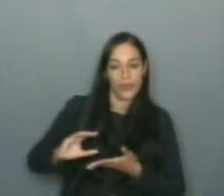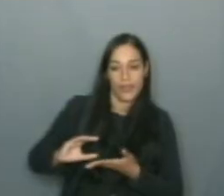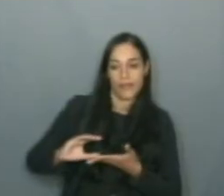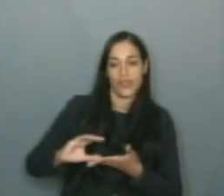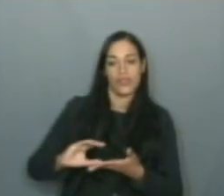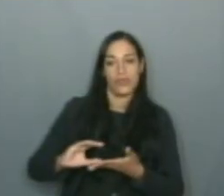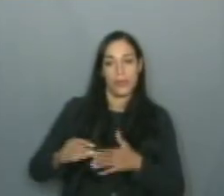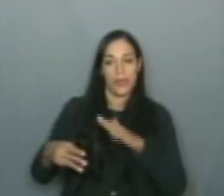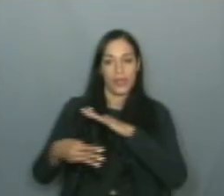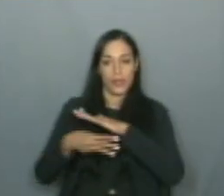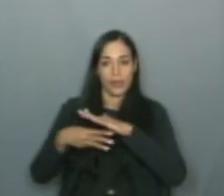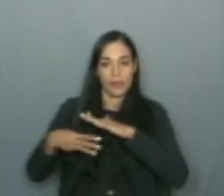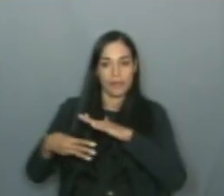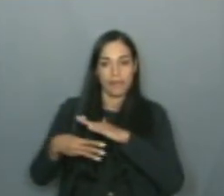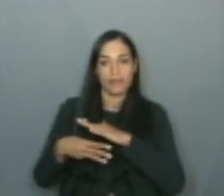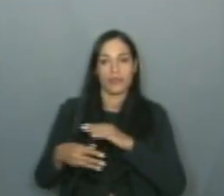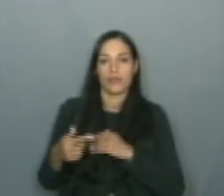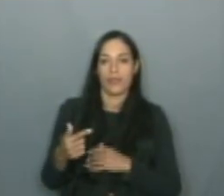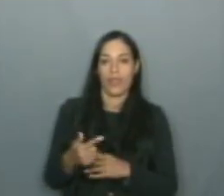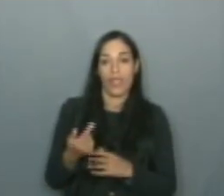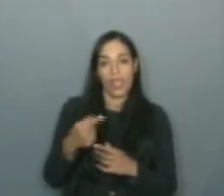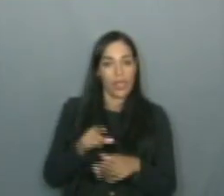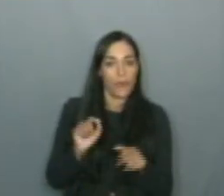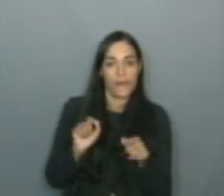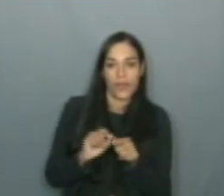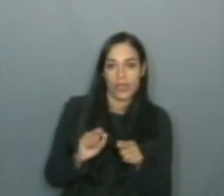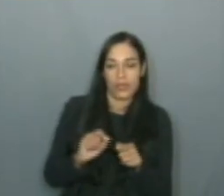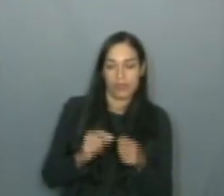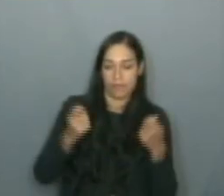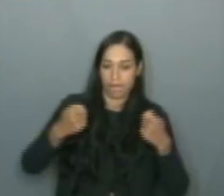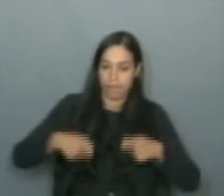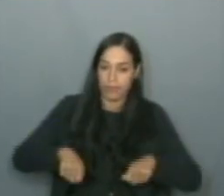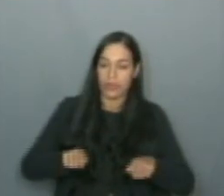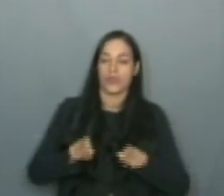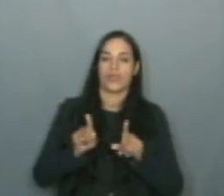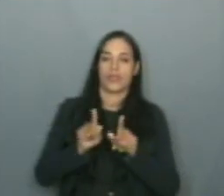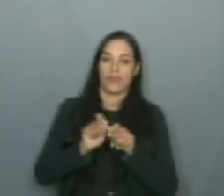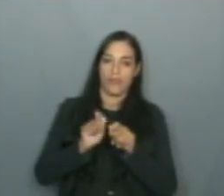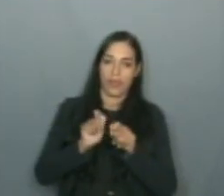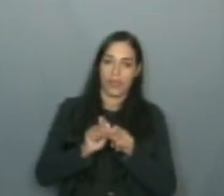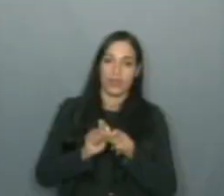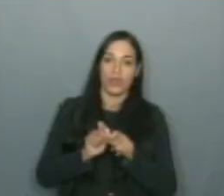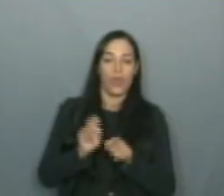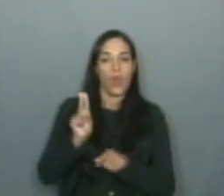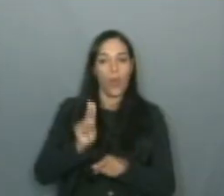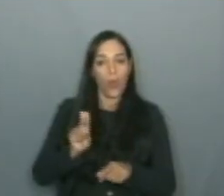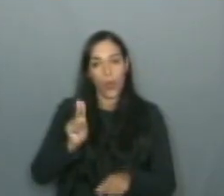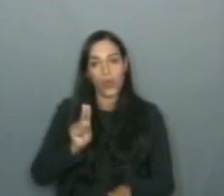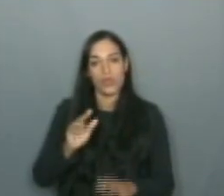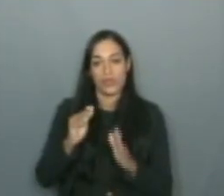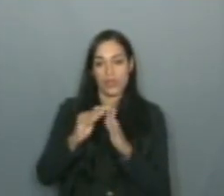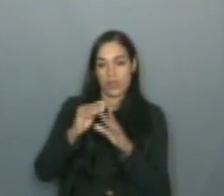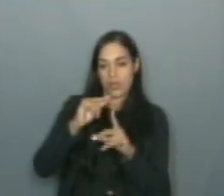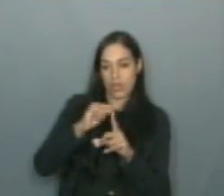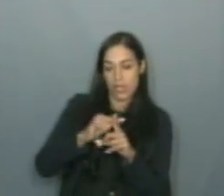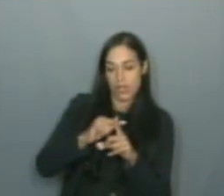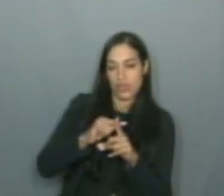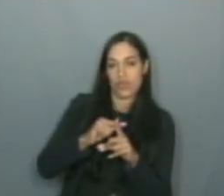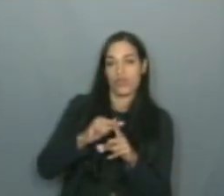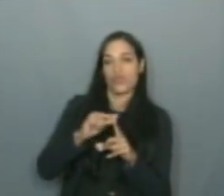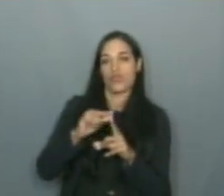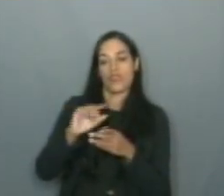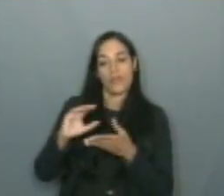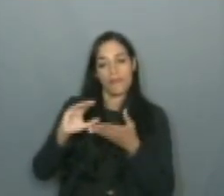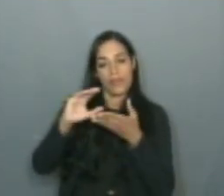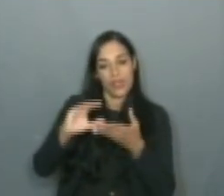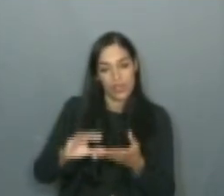terceiro setor, porque não faz aquilo que deve ser feito. Use o terceiro setor, use as igrejas,